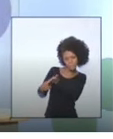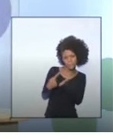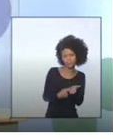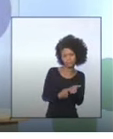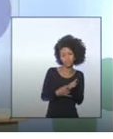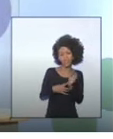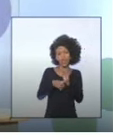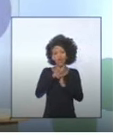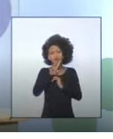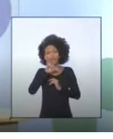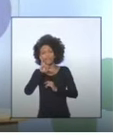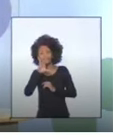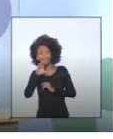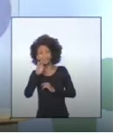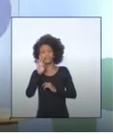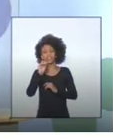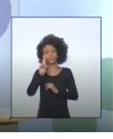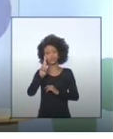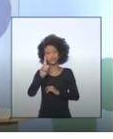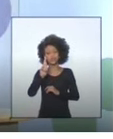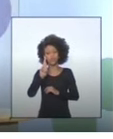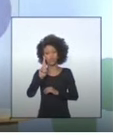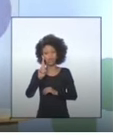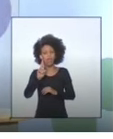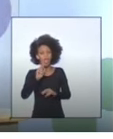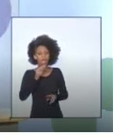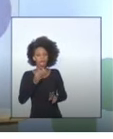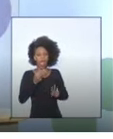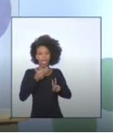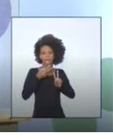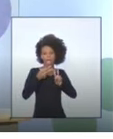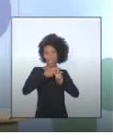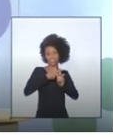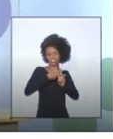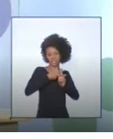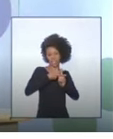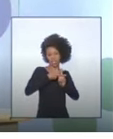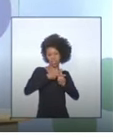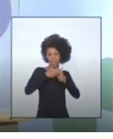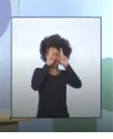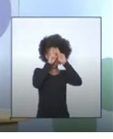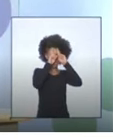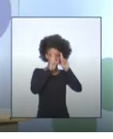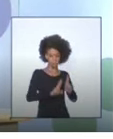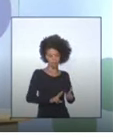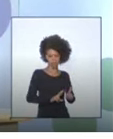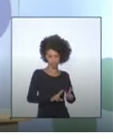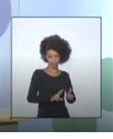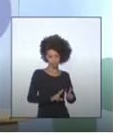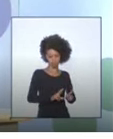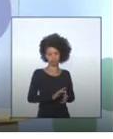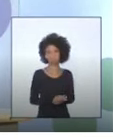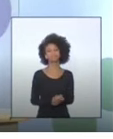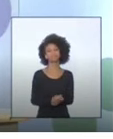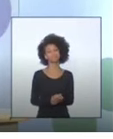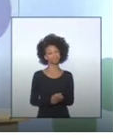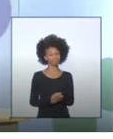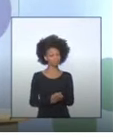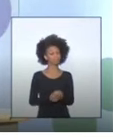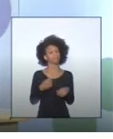Vitor coloca respeito, né? Hashtag respeito. Isso mesmo. A gente precisa